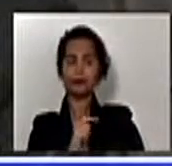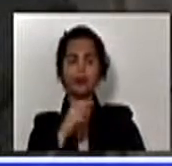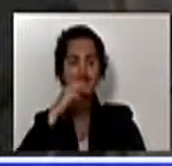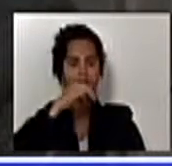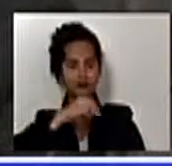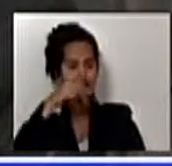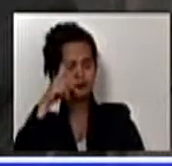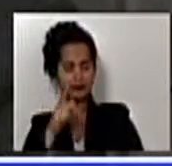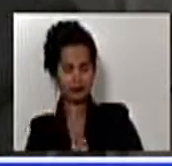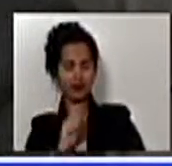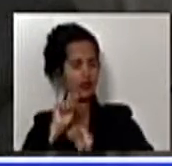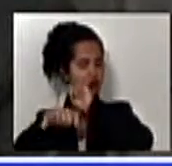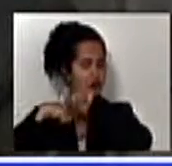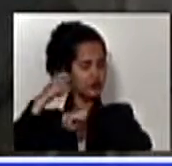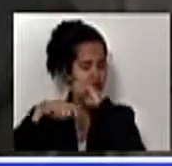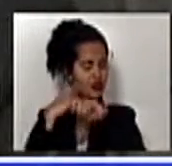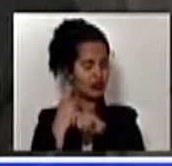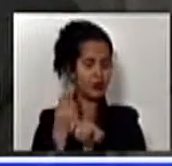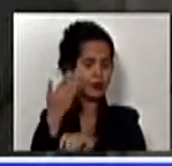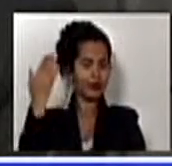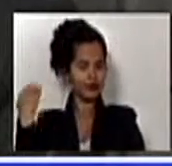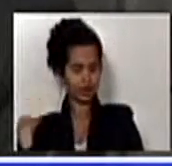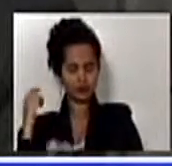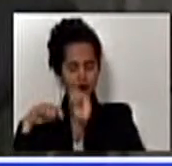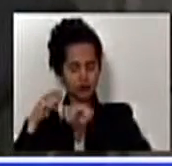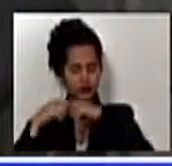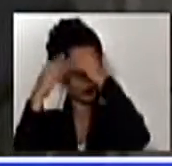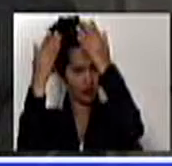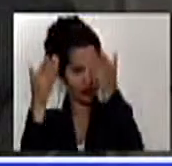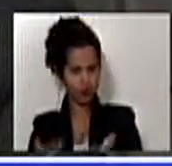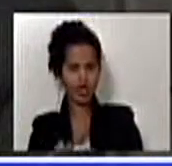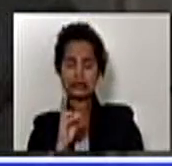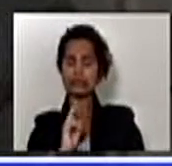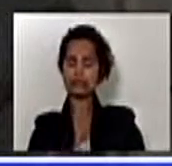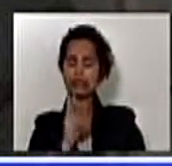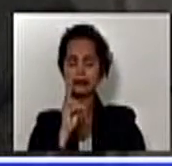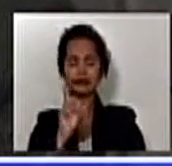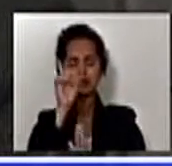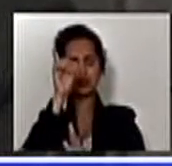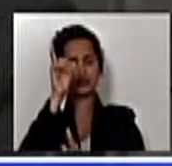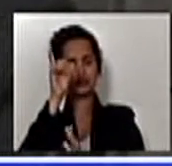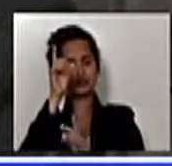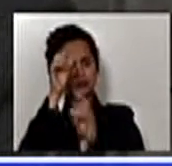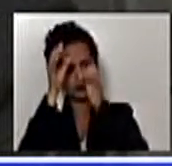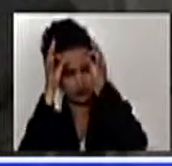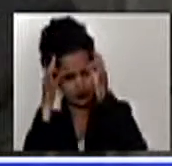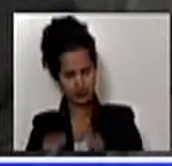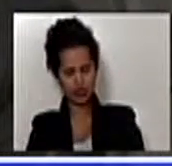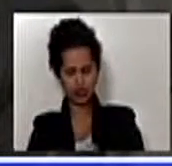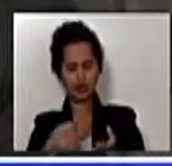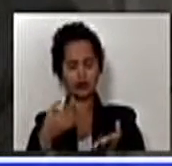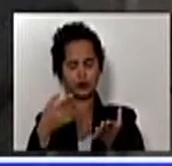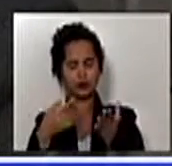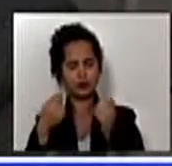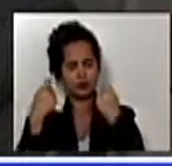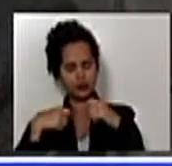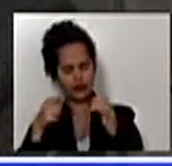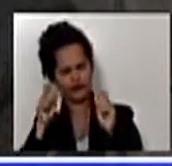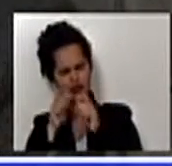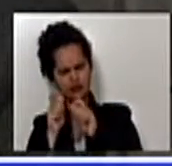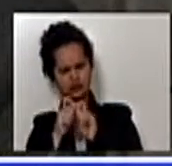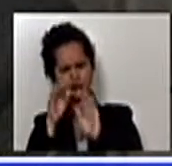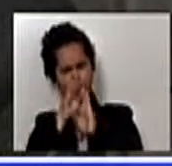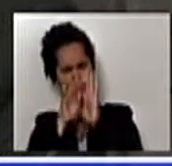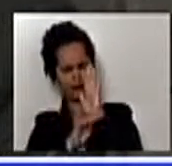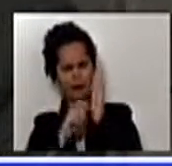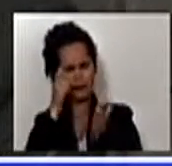em gestões anteriores, que sempre cumpriu com seus deveres, que sempre pagou em